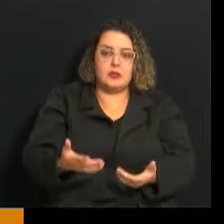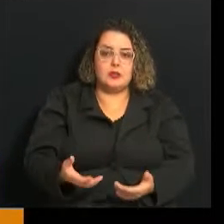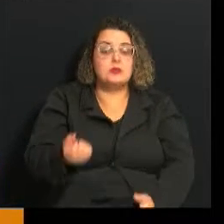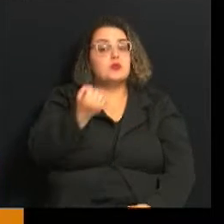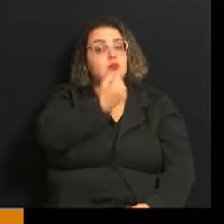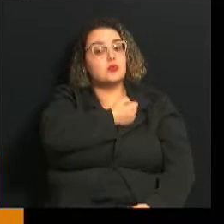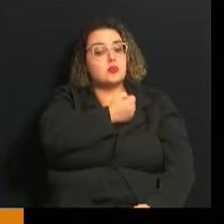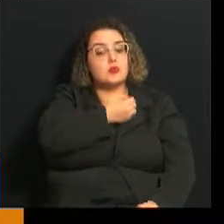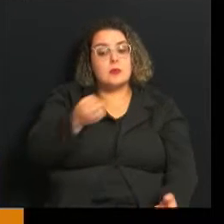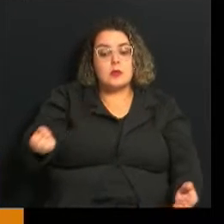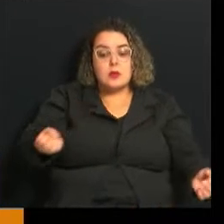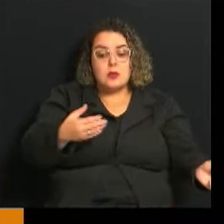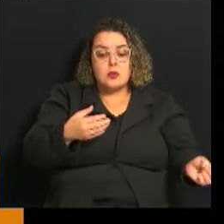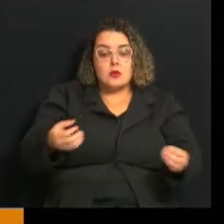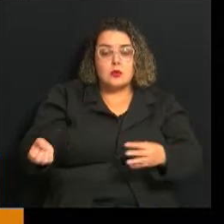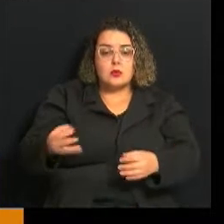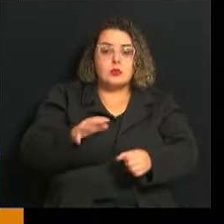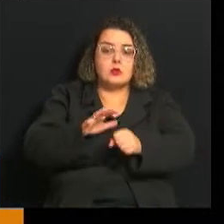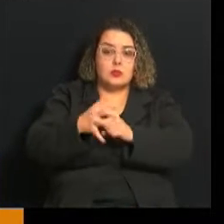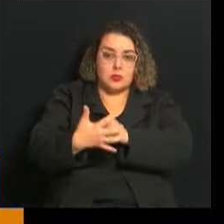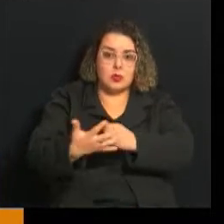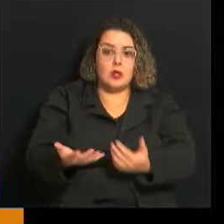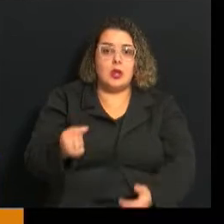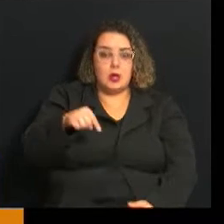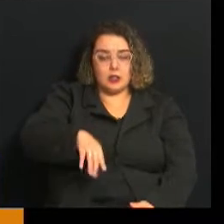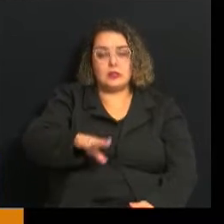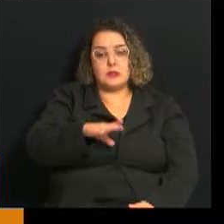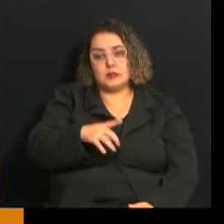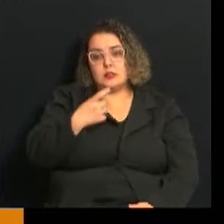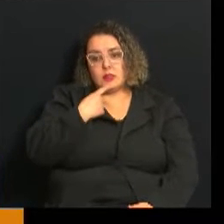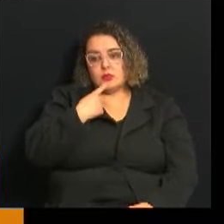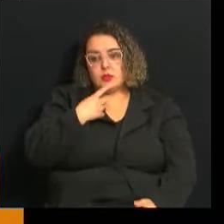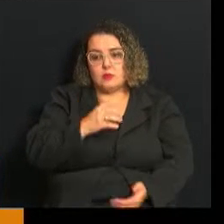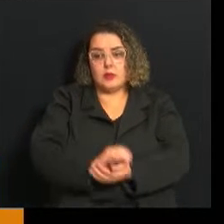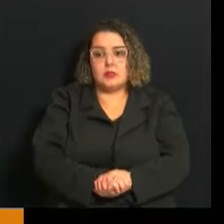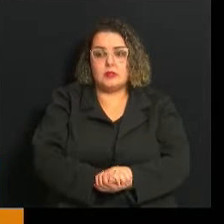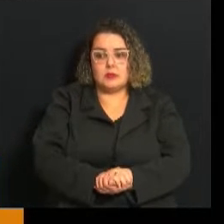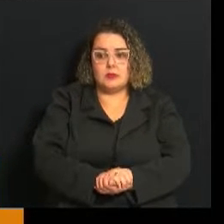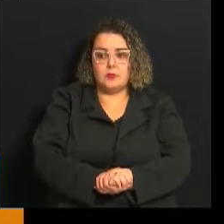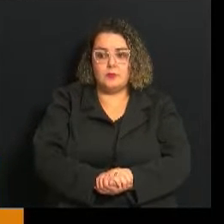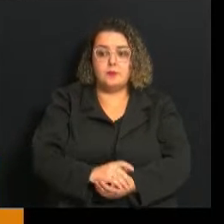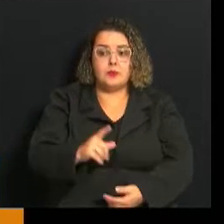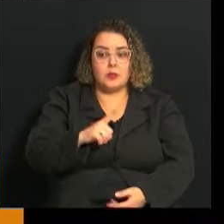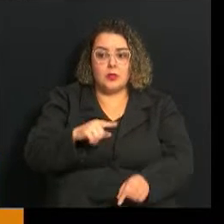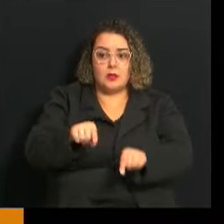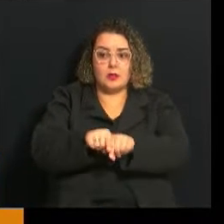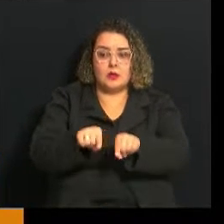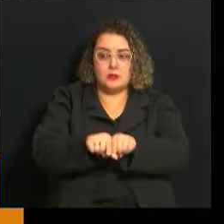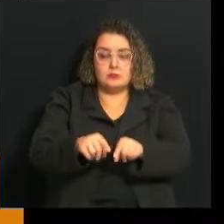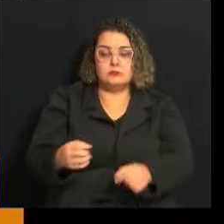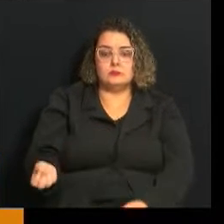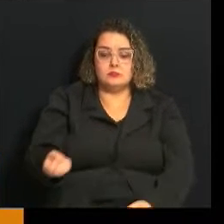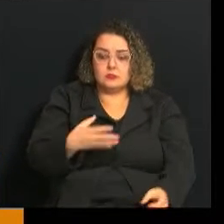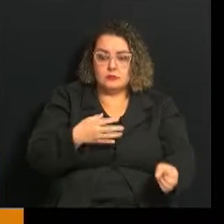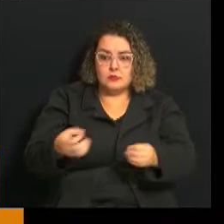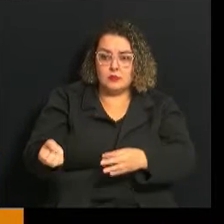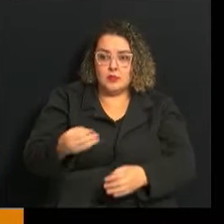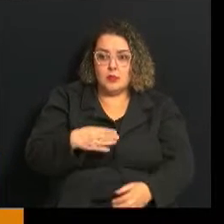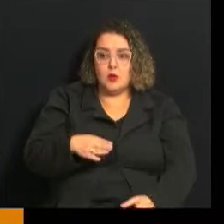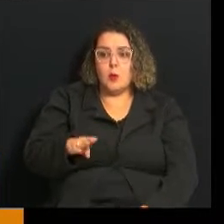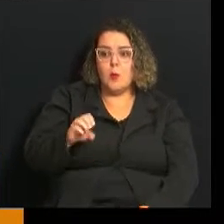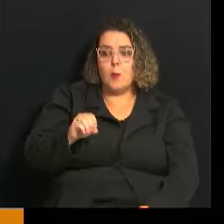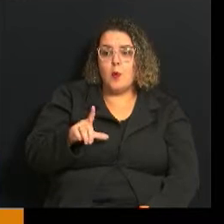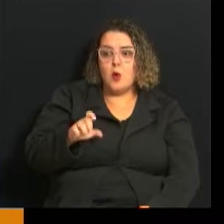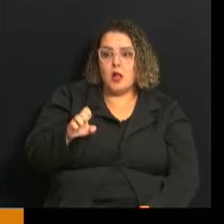atualizados da Covid-19 aqui na cidade de Campinas. Nós também temos uma atualização do boletim epidemiológico.